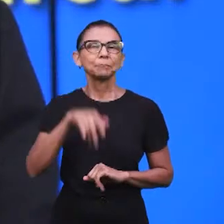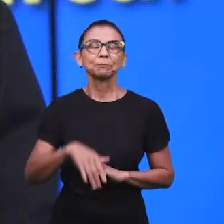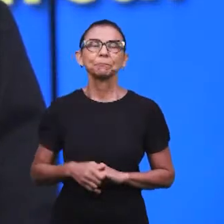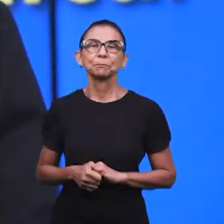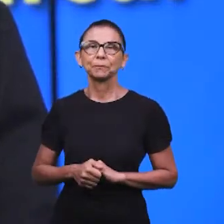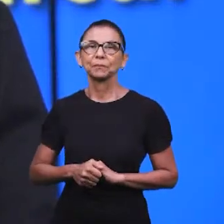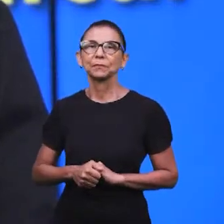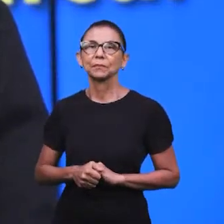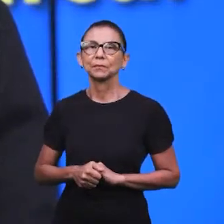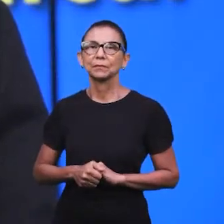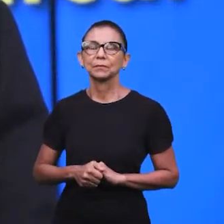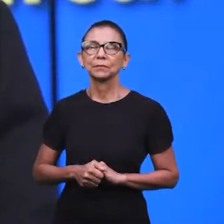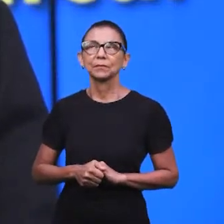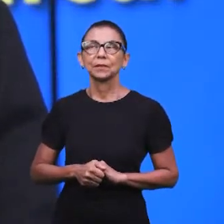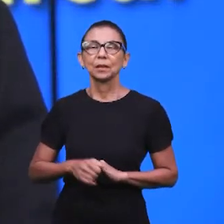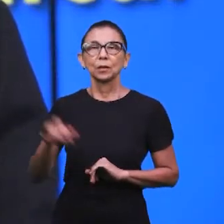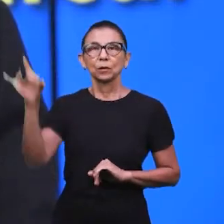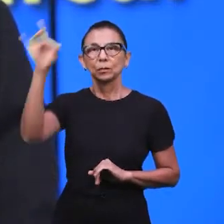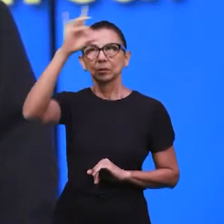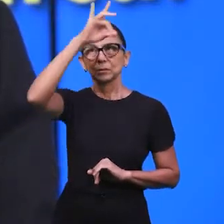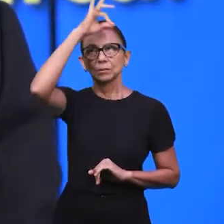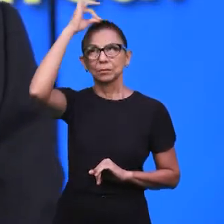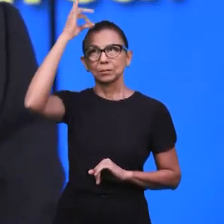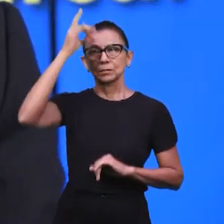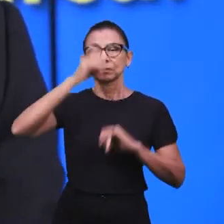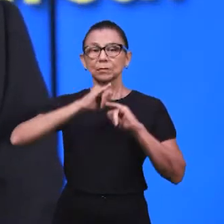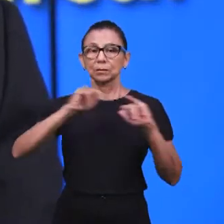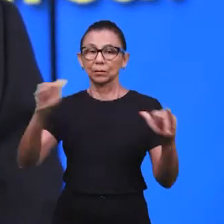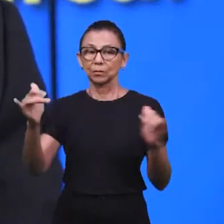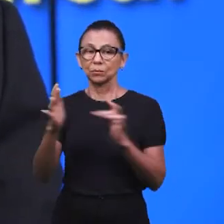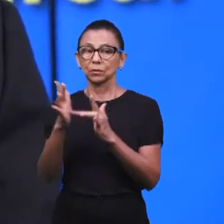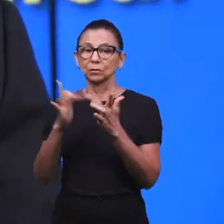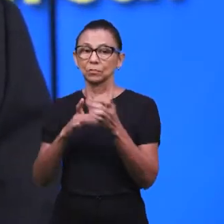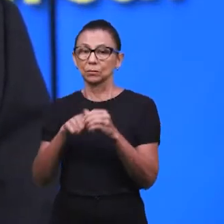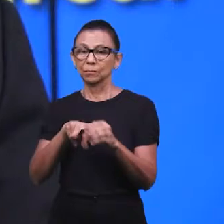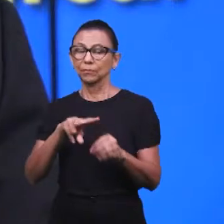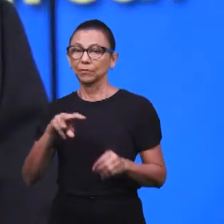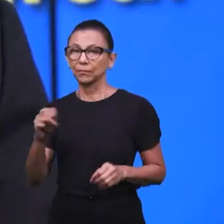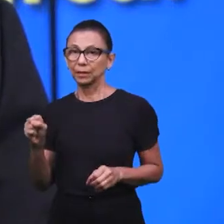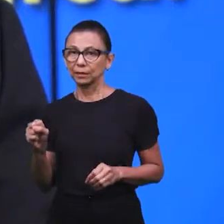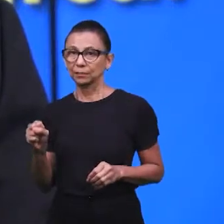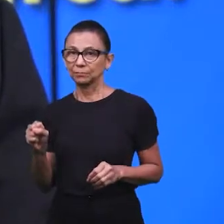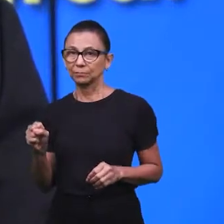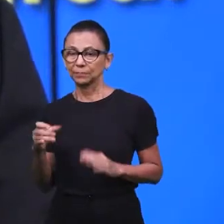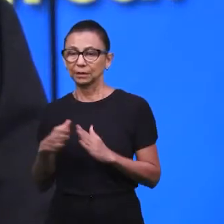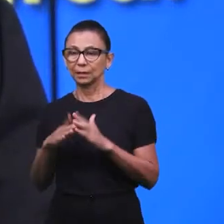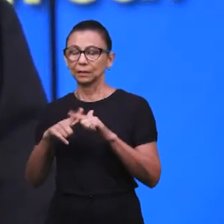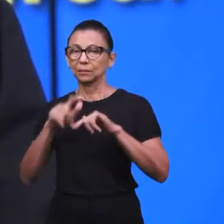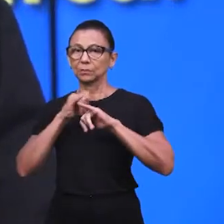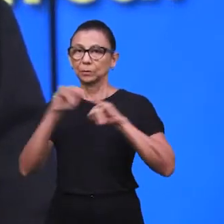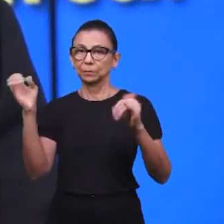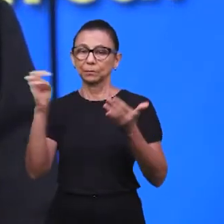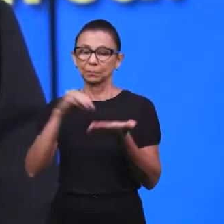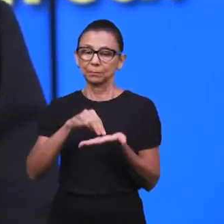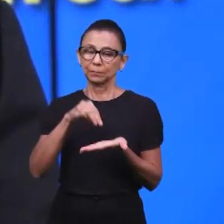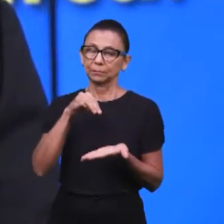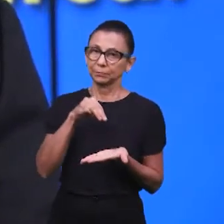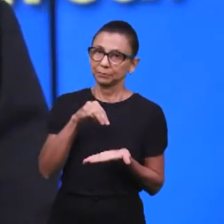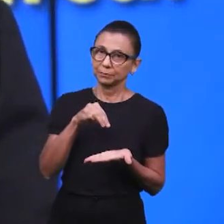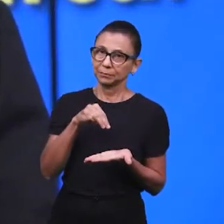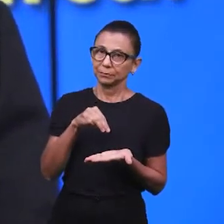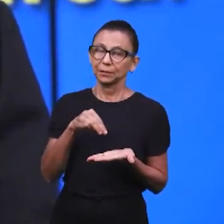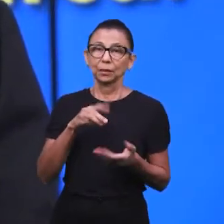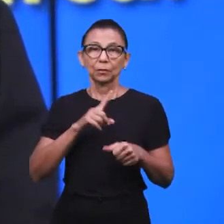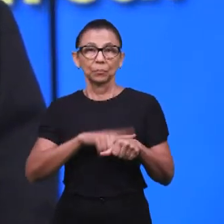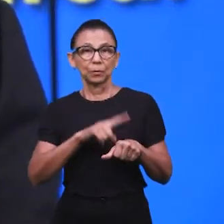Santo anuncia, né? Jesus vem e a igreja fiel proclama Maranata. Então é exatamente isso